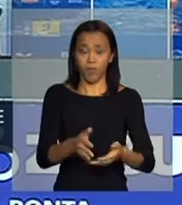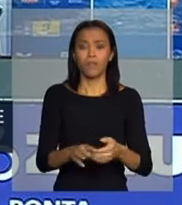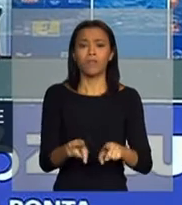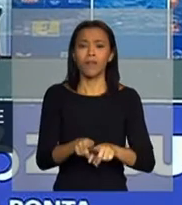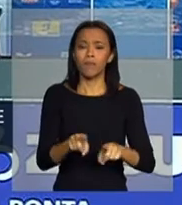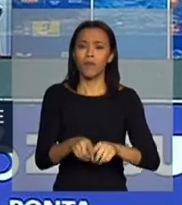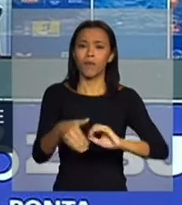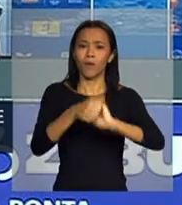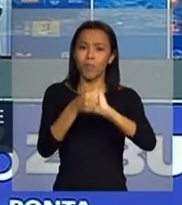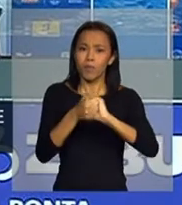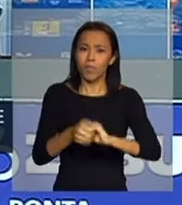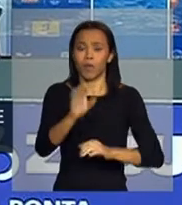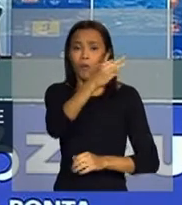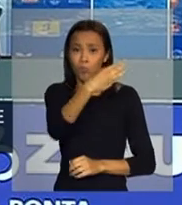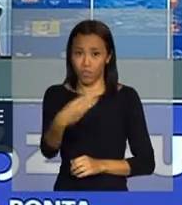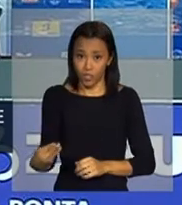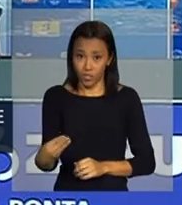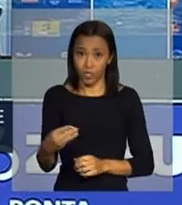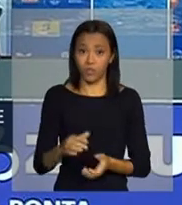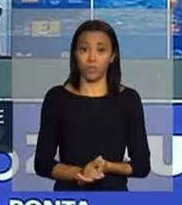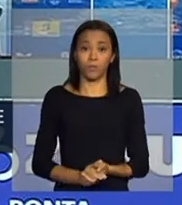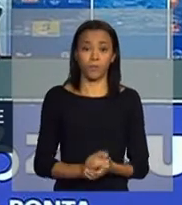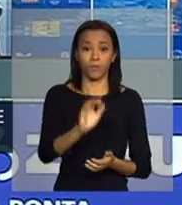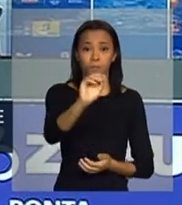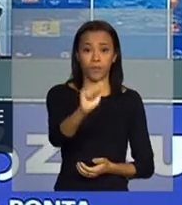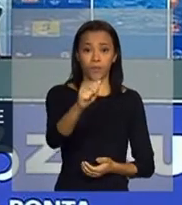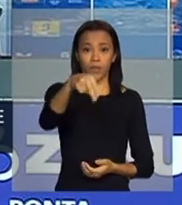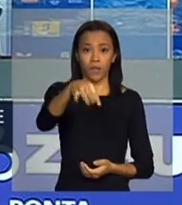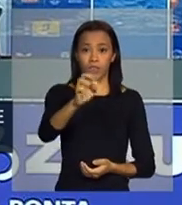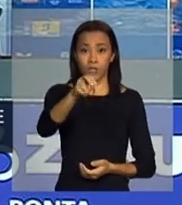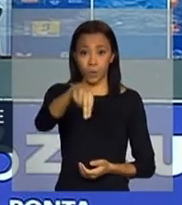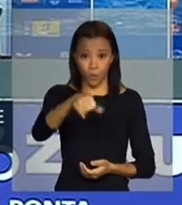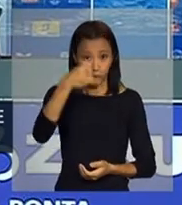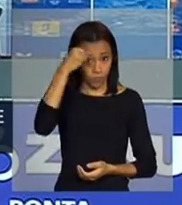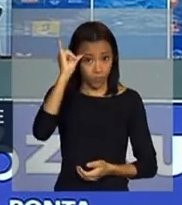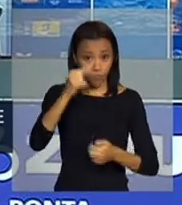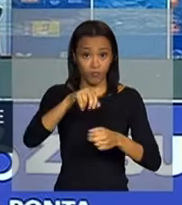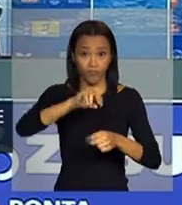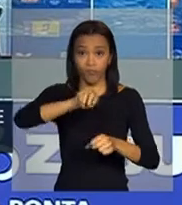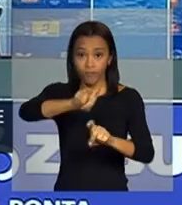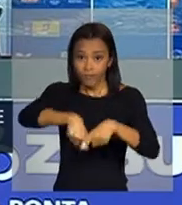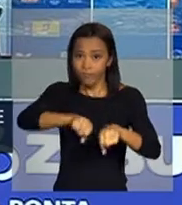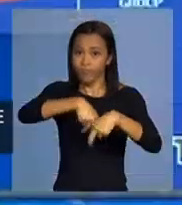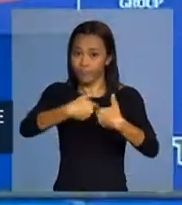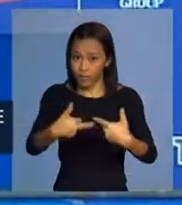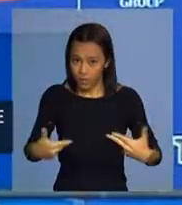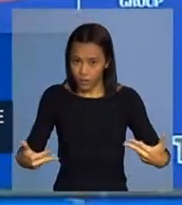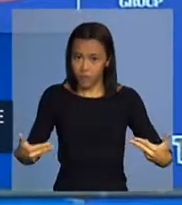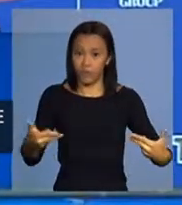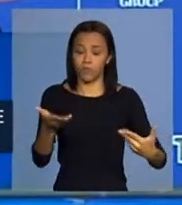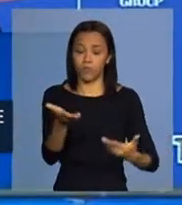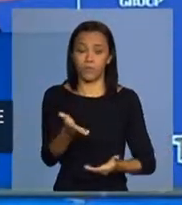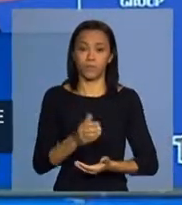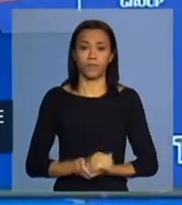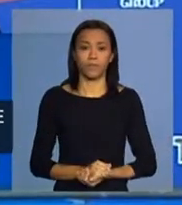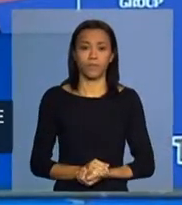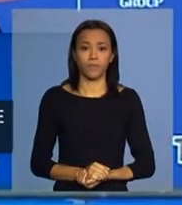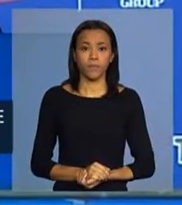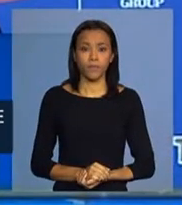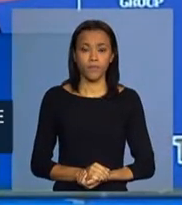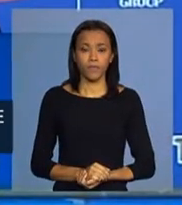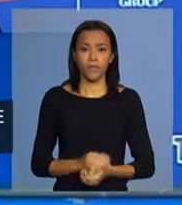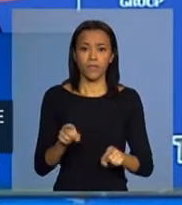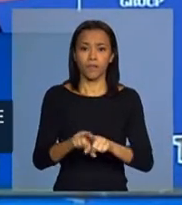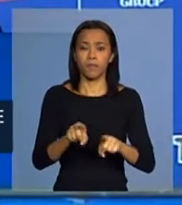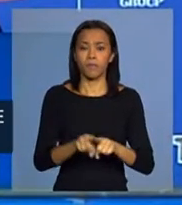cumprimentar os ministros de Estado, Antônio Andrade, da Agricultura, Pecuária e Abastecimento,